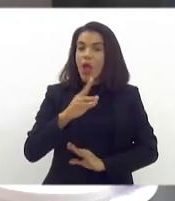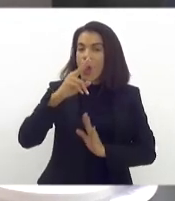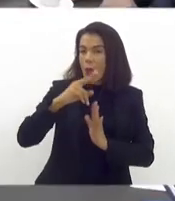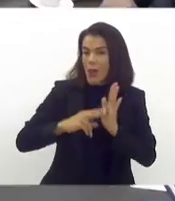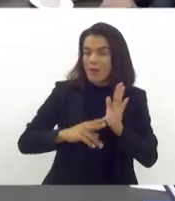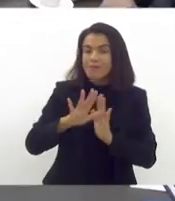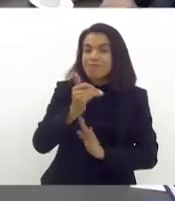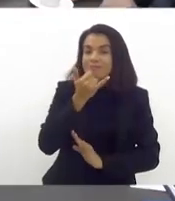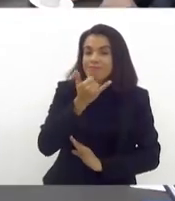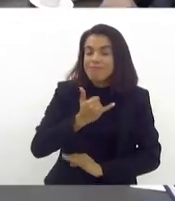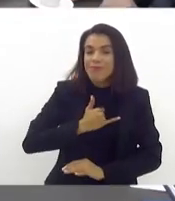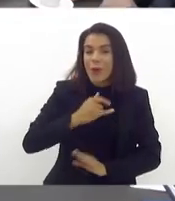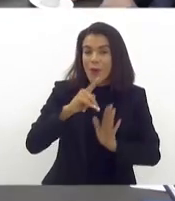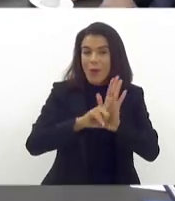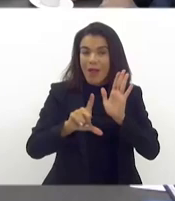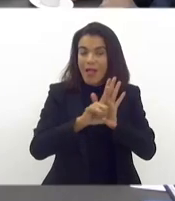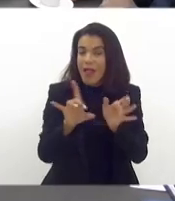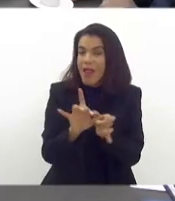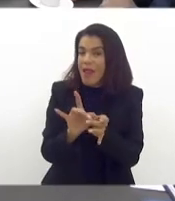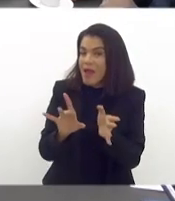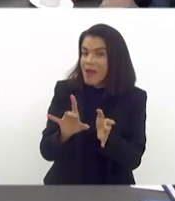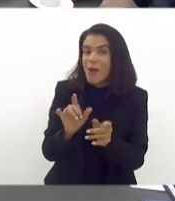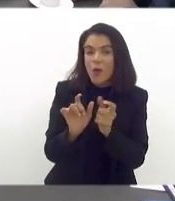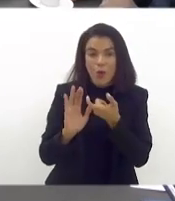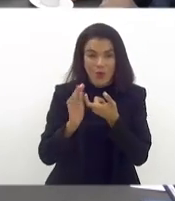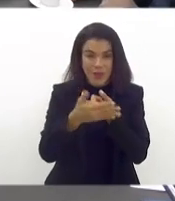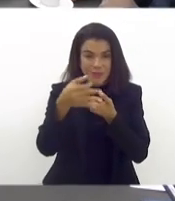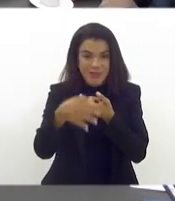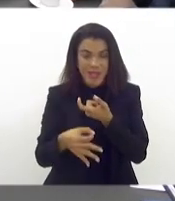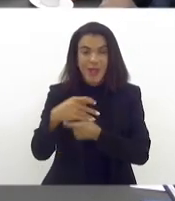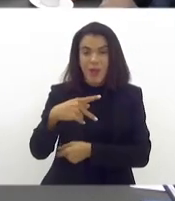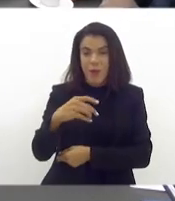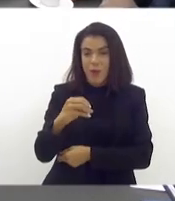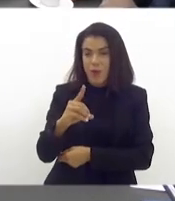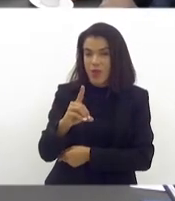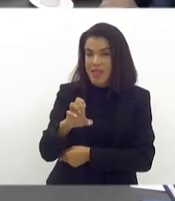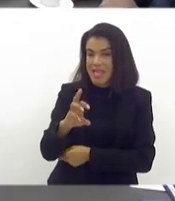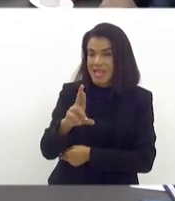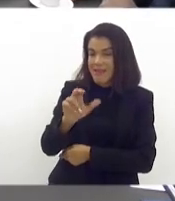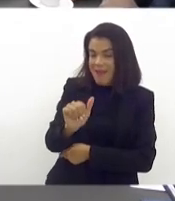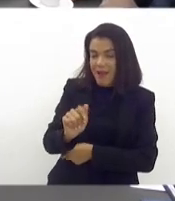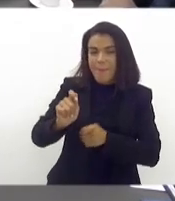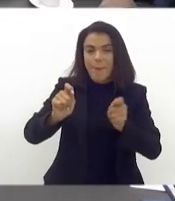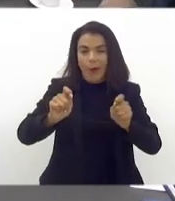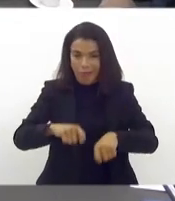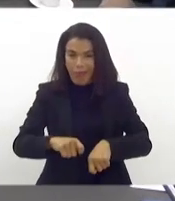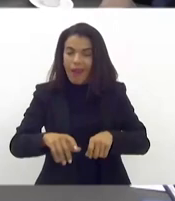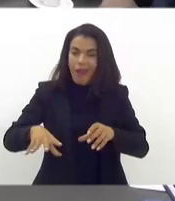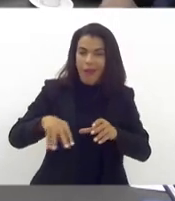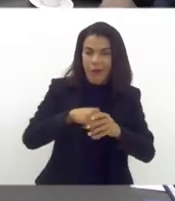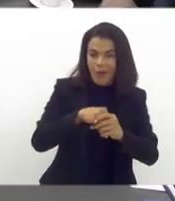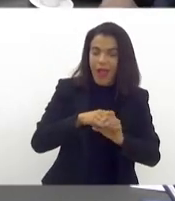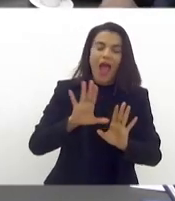verdade, o projeto é autorizativo, é poderá incluir. Então, só me corrigir, tira um pouco do peso do Já retiro do